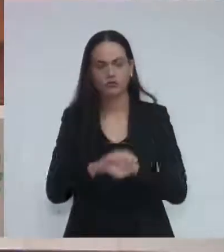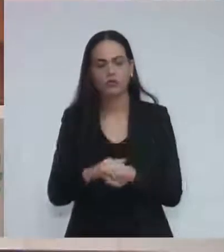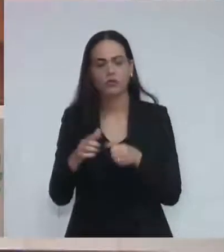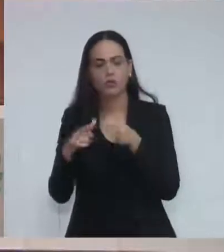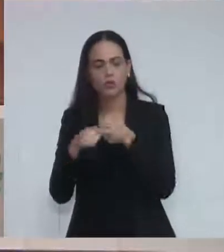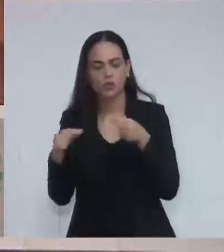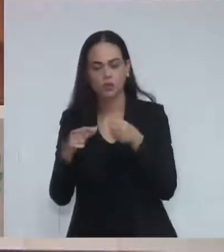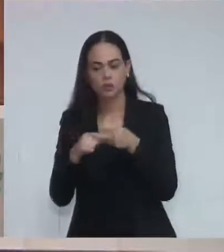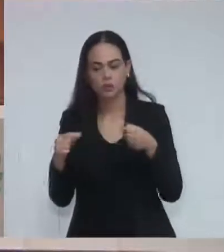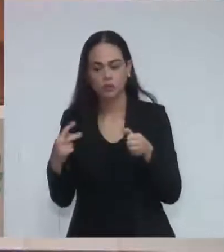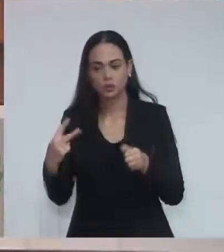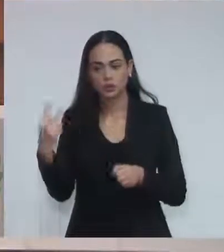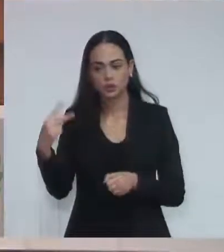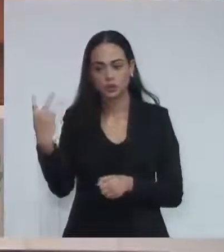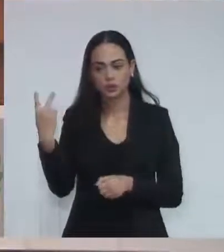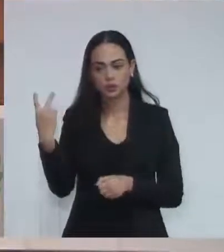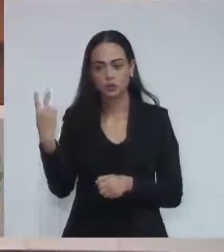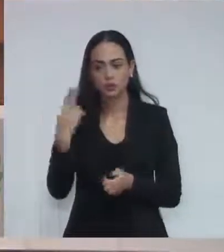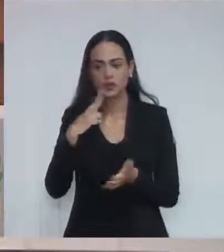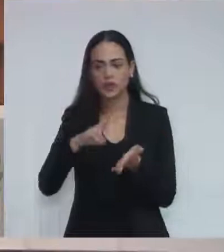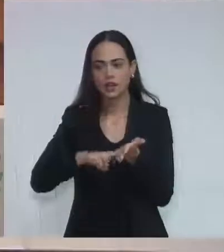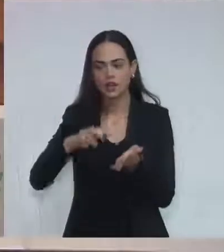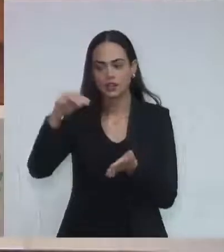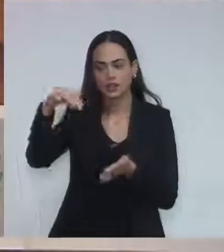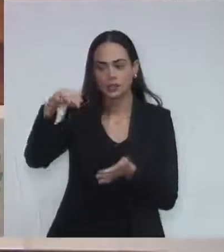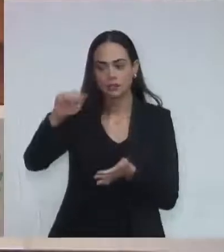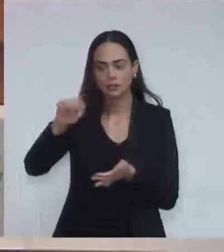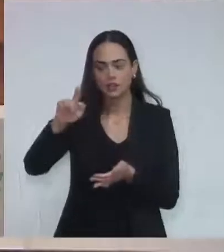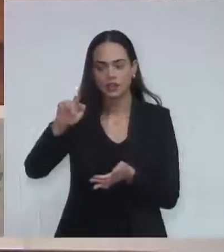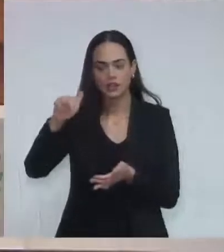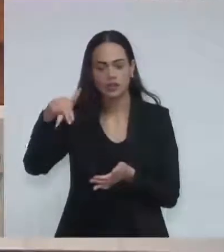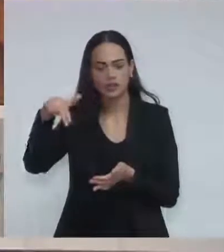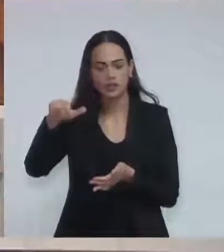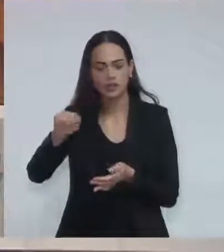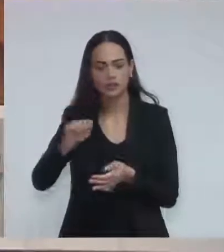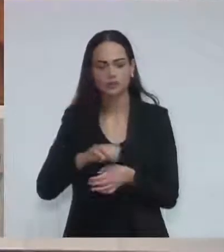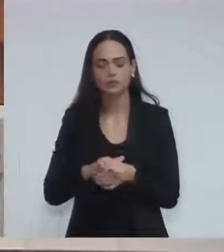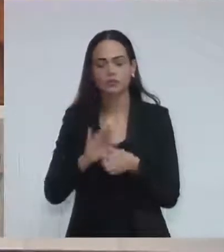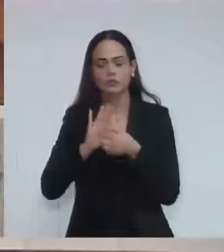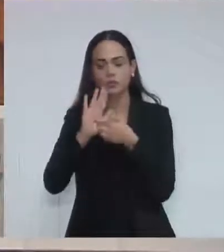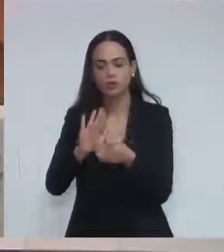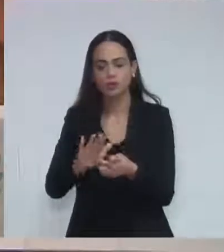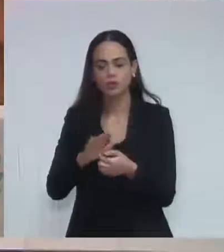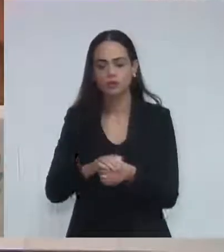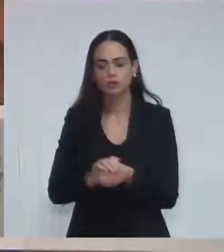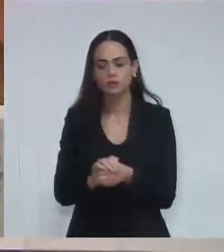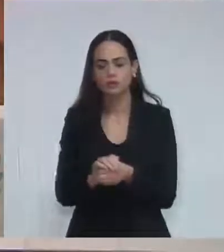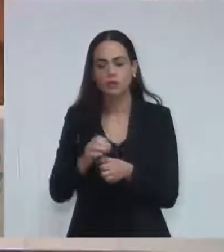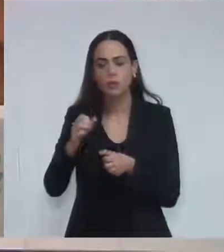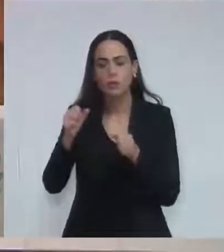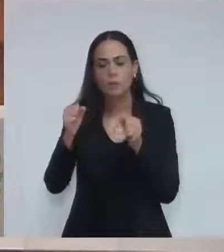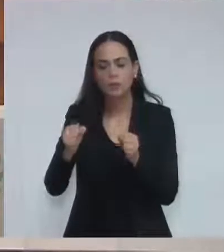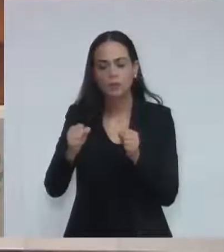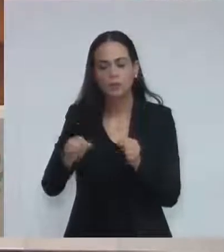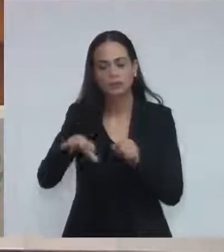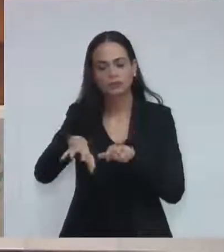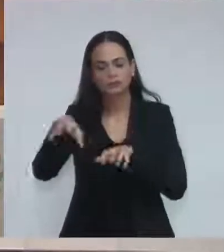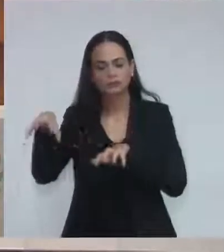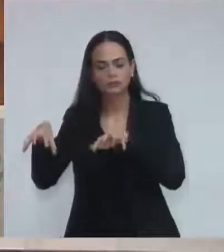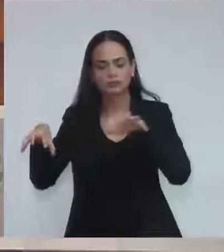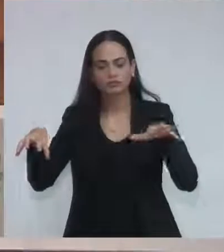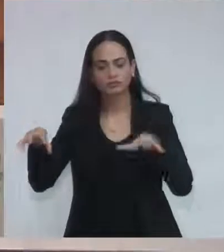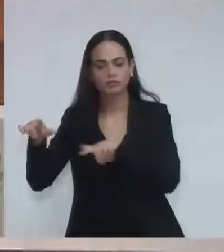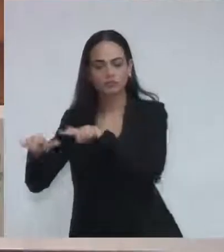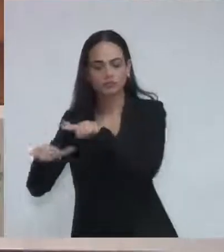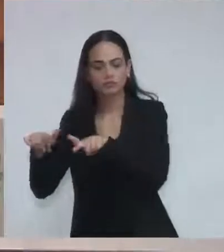Carta Magna consagrou a teoria de separação dos poderes e dos freios e